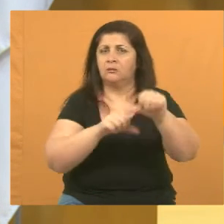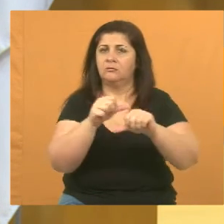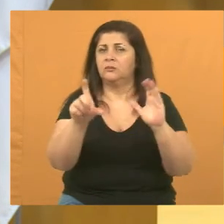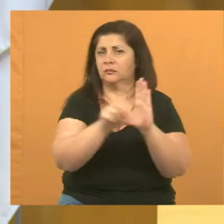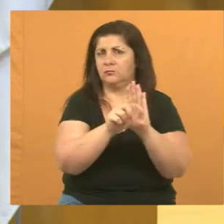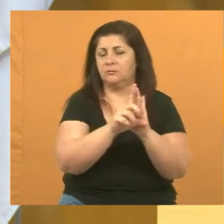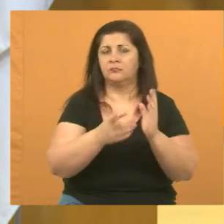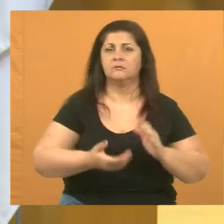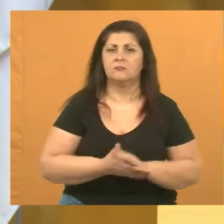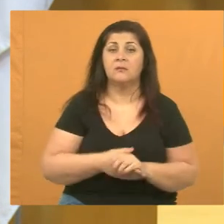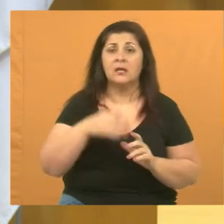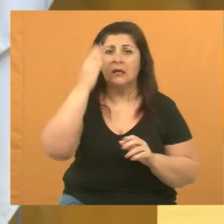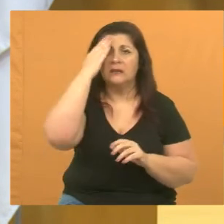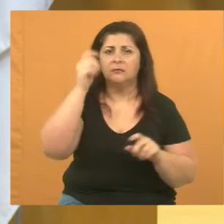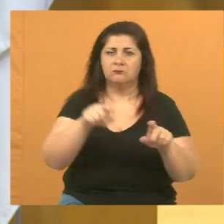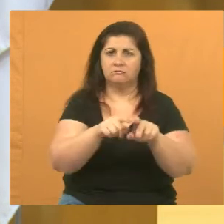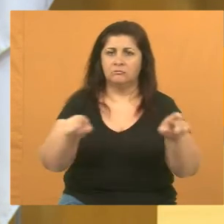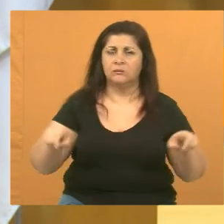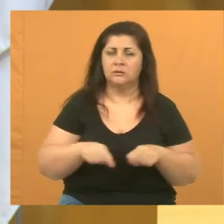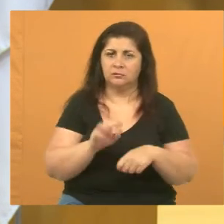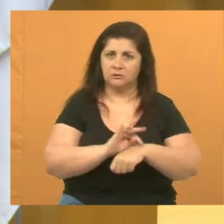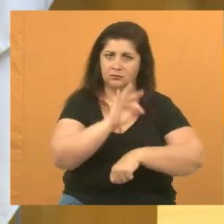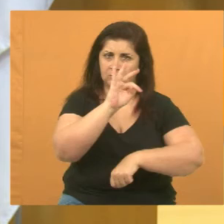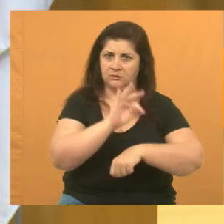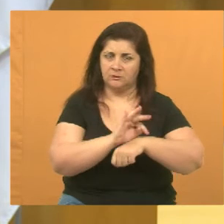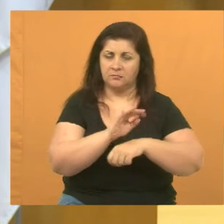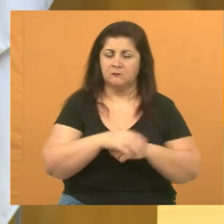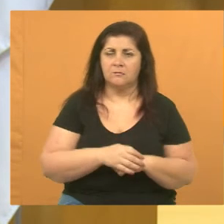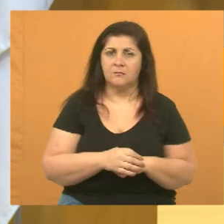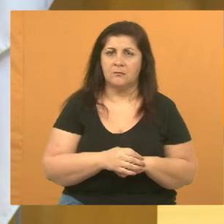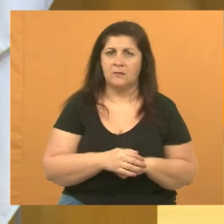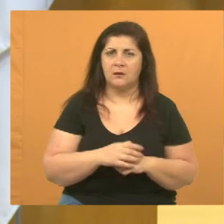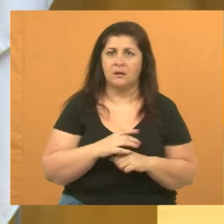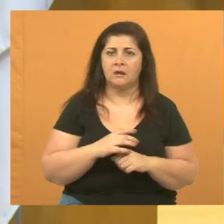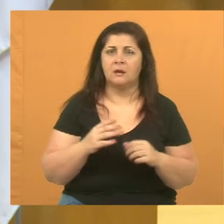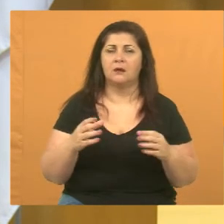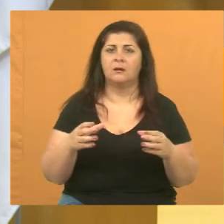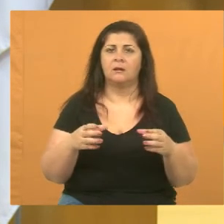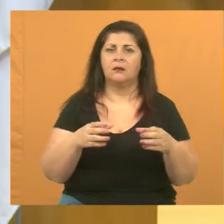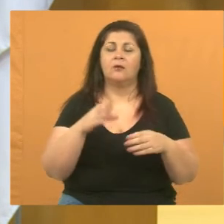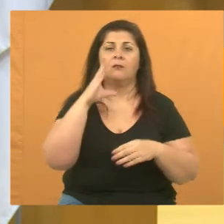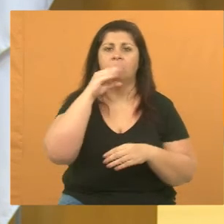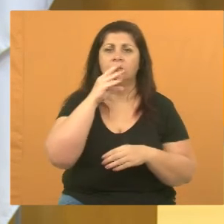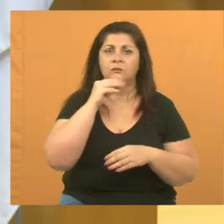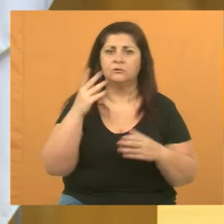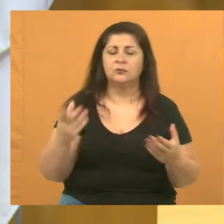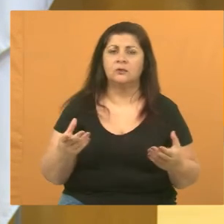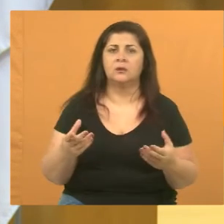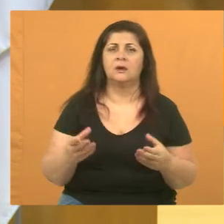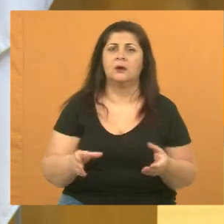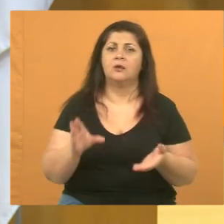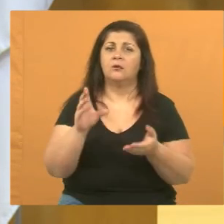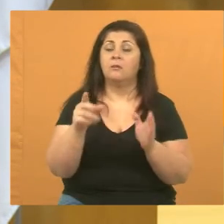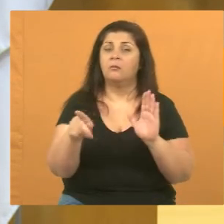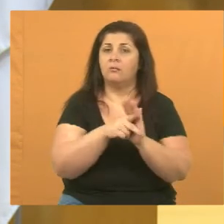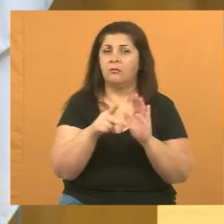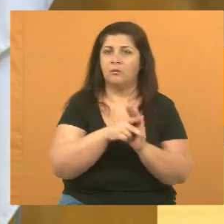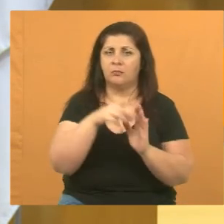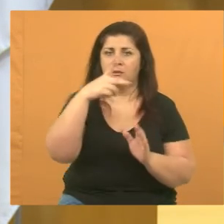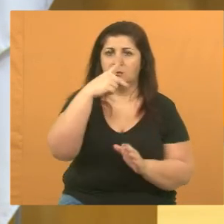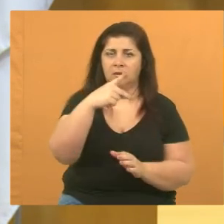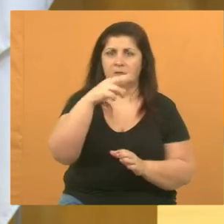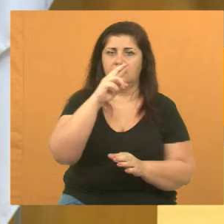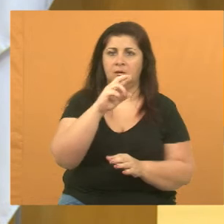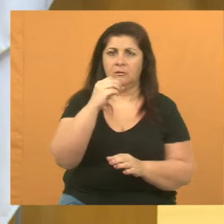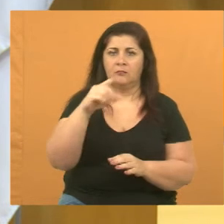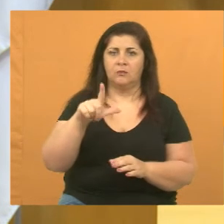legislativa. Sabe-se que o escritório técnico é composto por todos os funcionários lotados na Fundação Prolar de Jacareí,